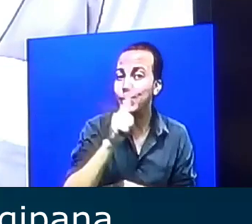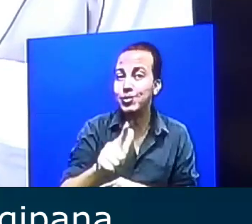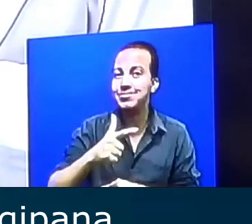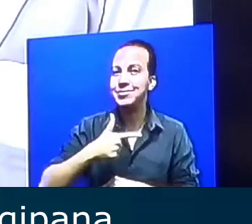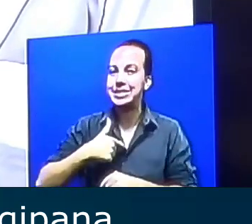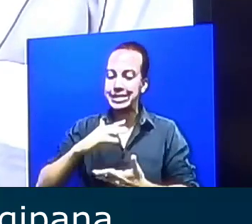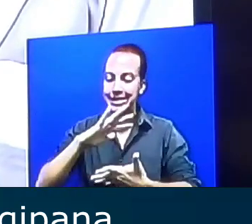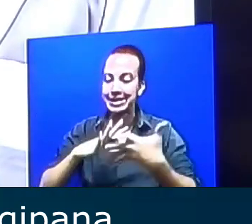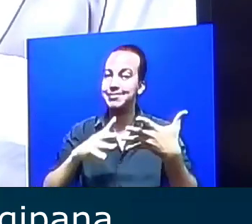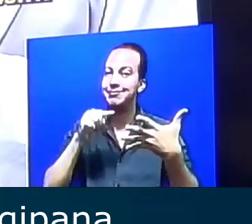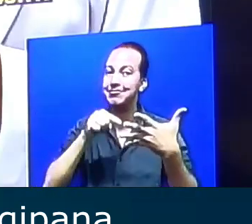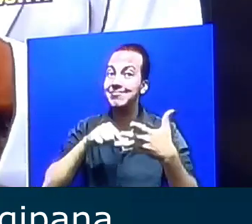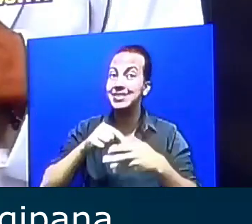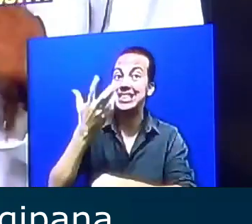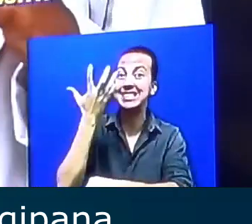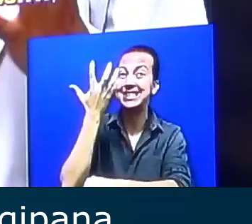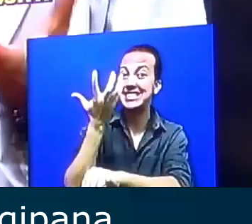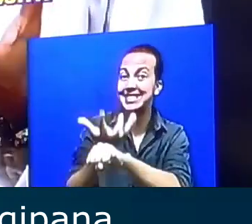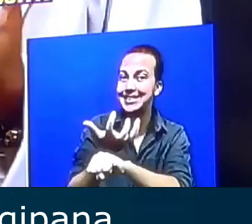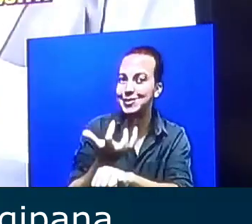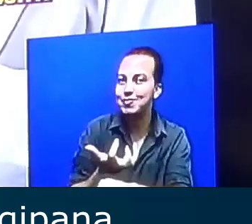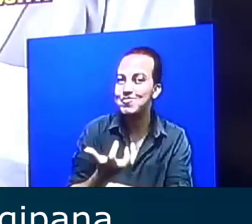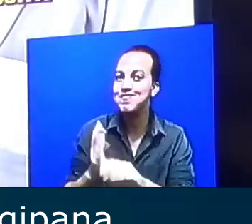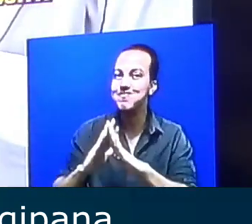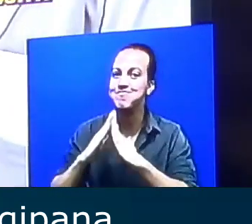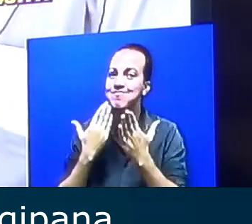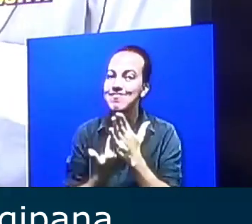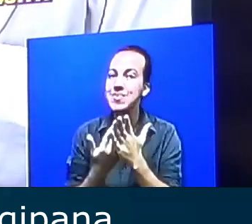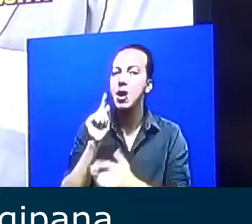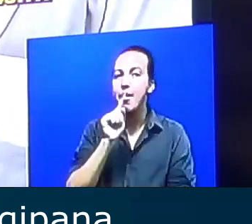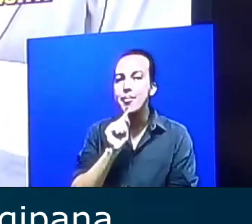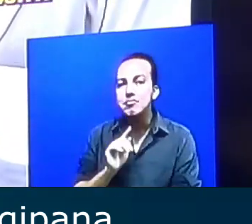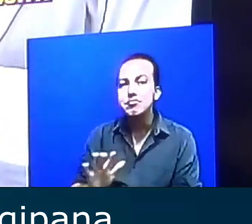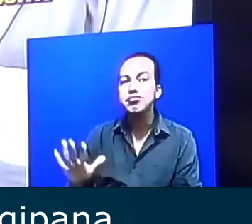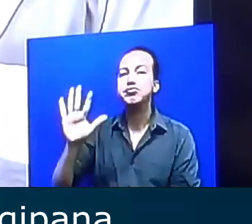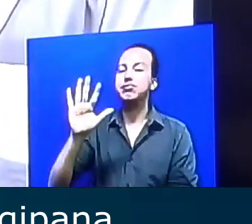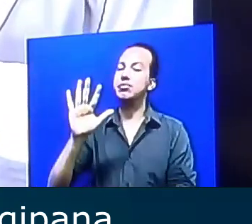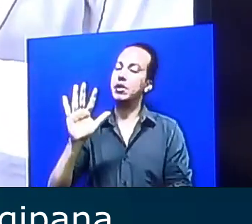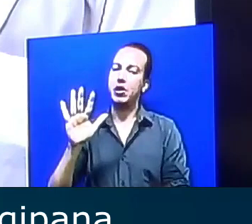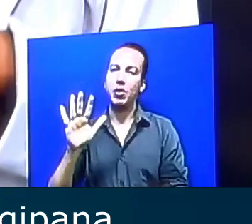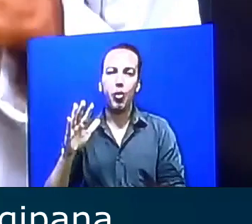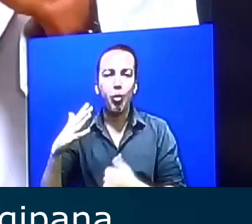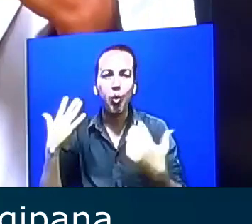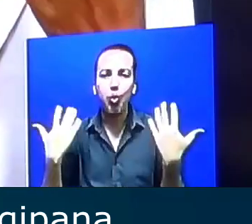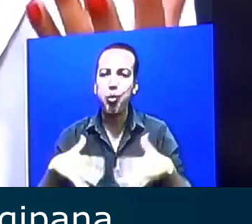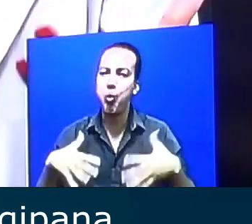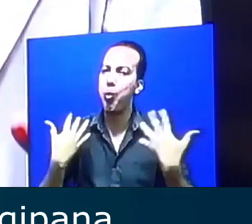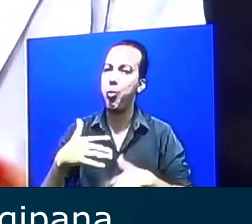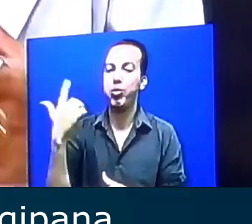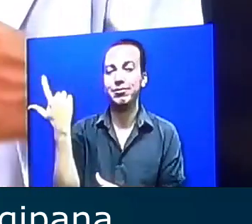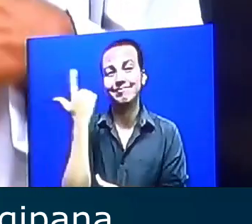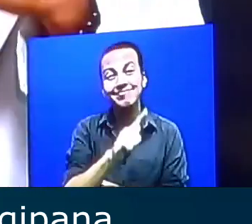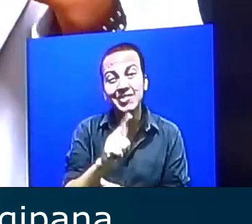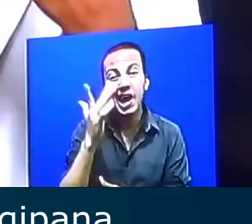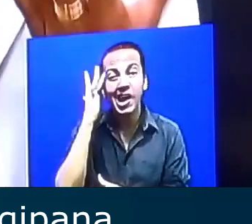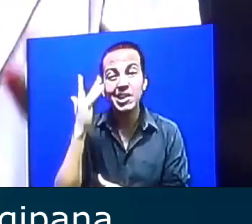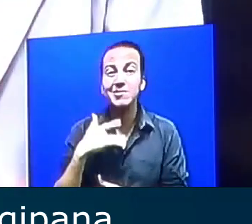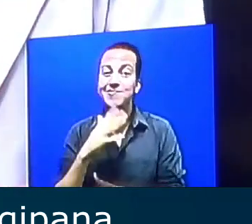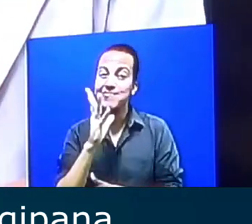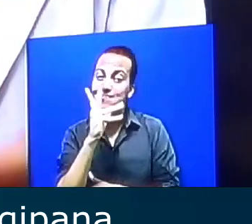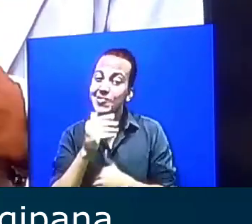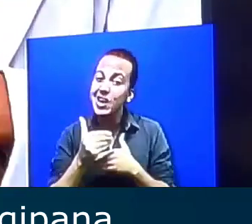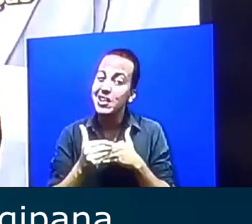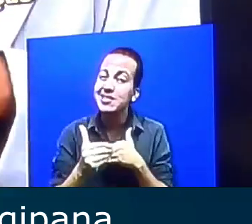todo mundo, seria um ganho surreal, vamos dizer assim, né? É longe de ser alcançado, mas não